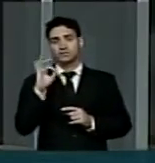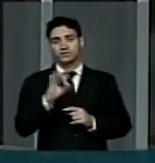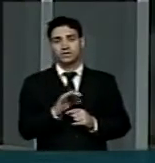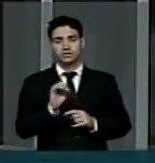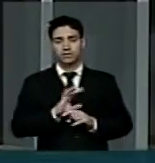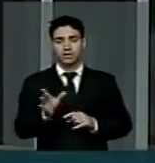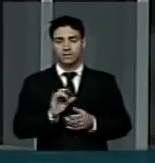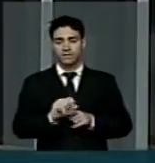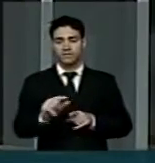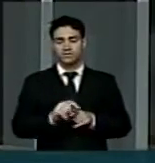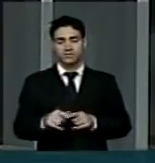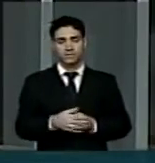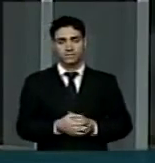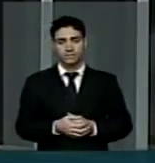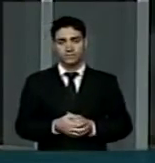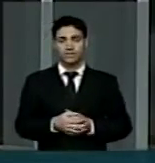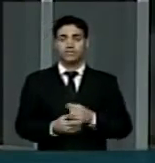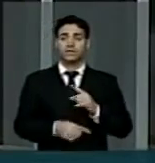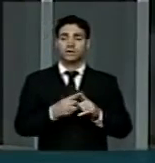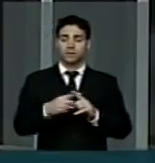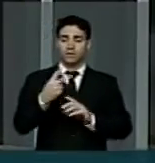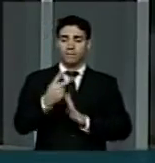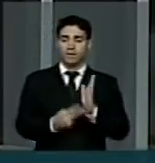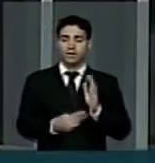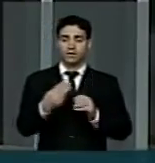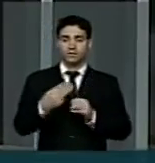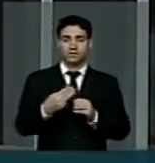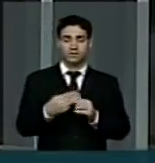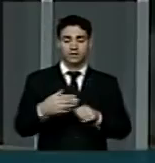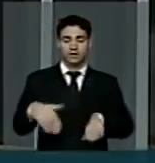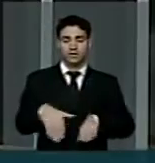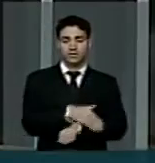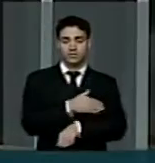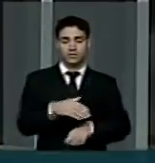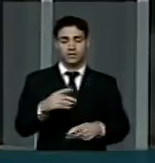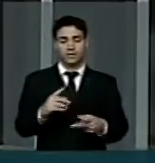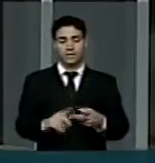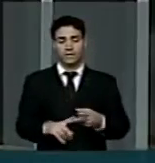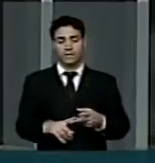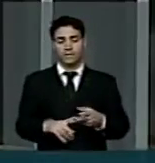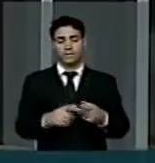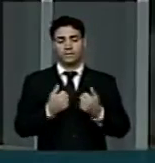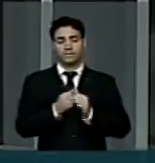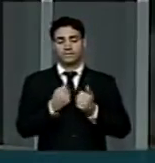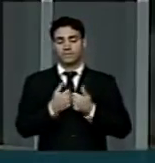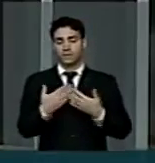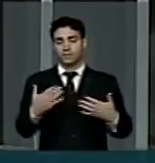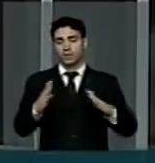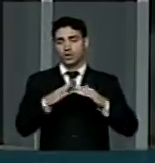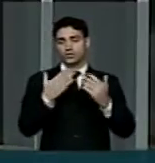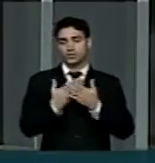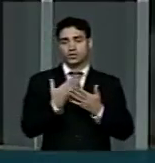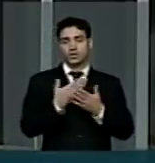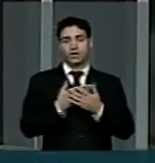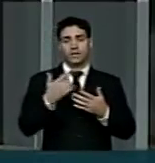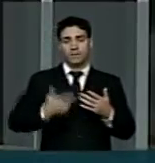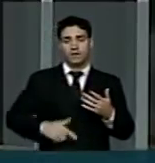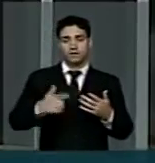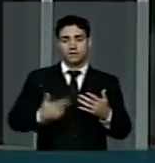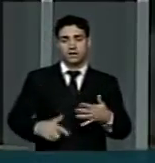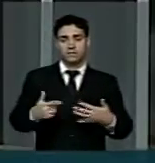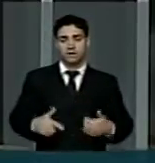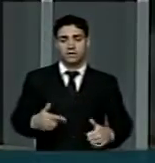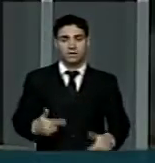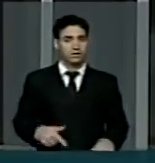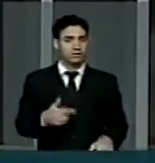para investir. Depois vem o plano municipal rodoviário, vem transporte escolar, vem não sei o quê.